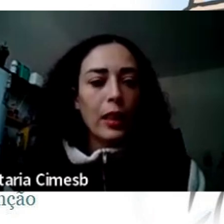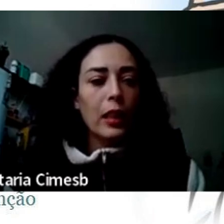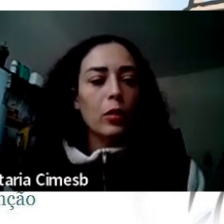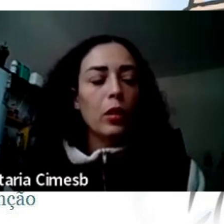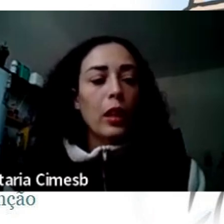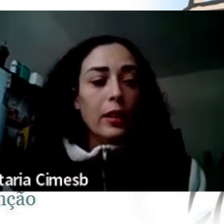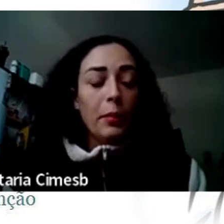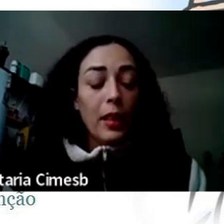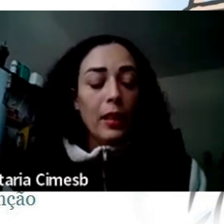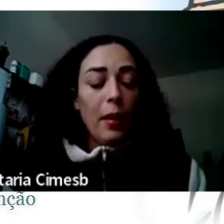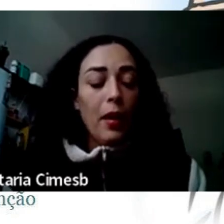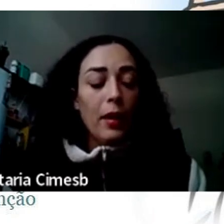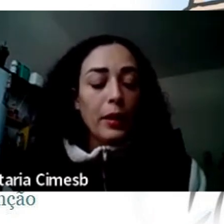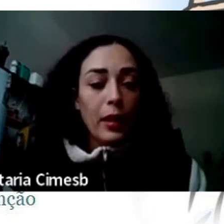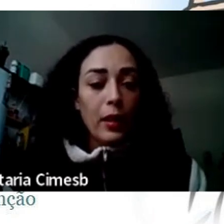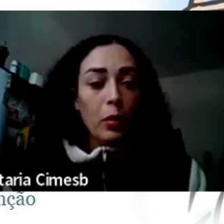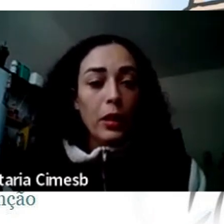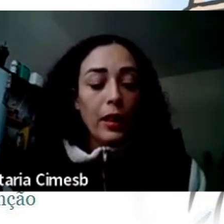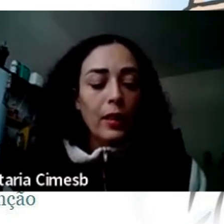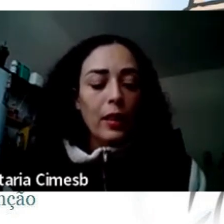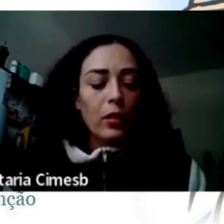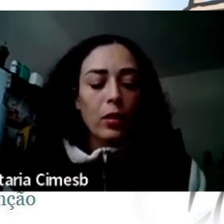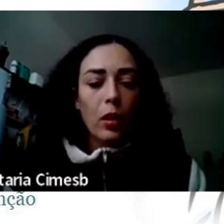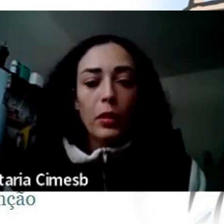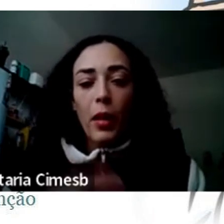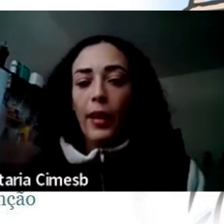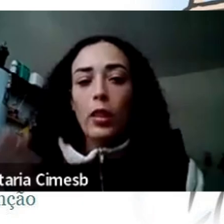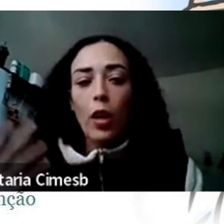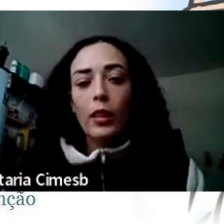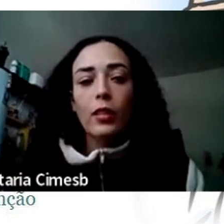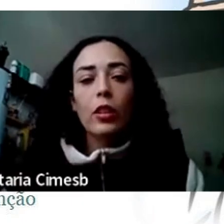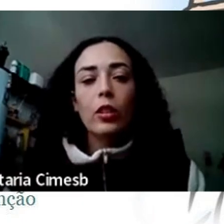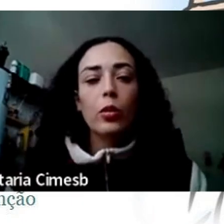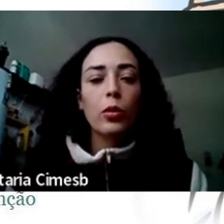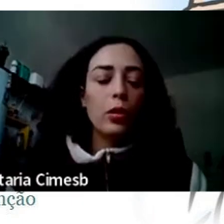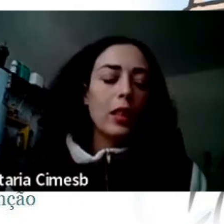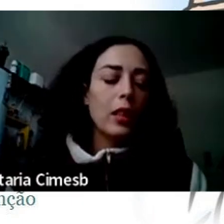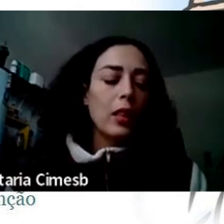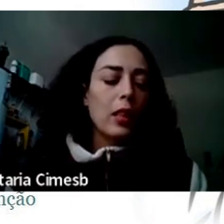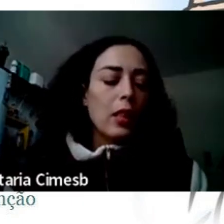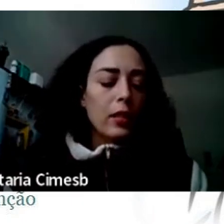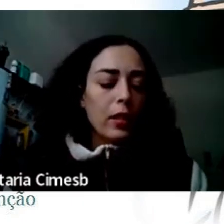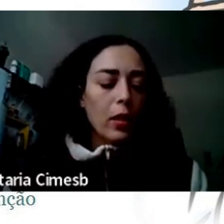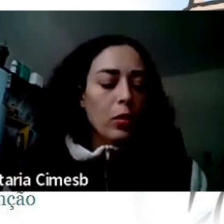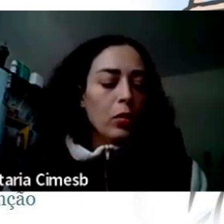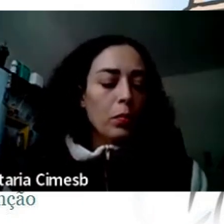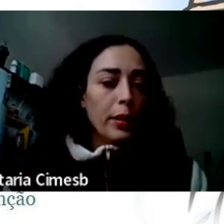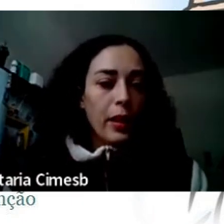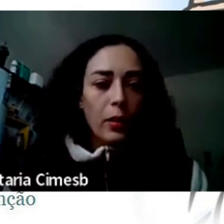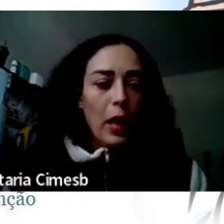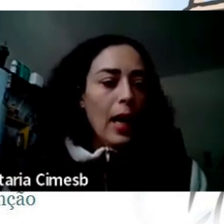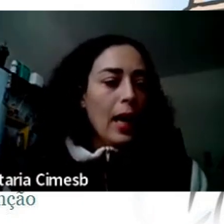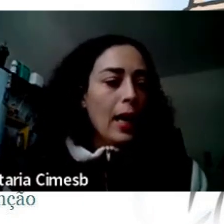de ensino, de saber da importância da comunicação, como também histórias de surdos que